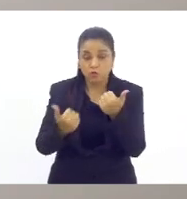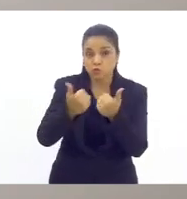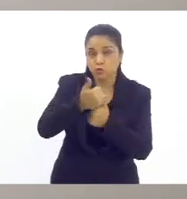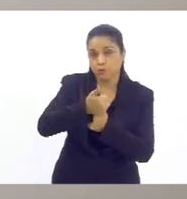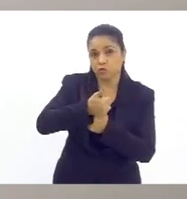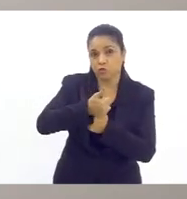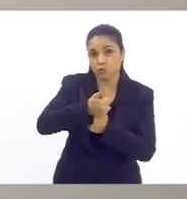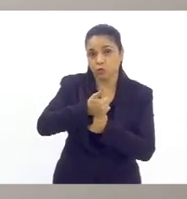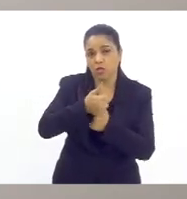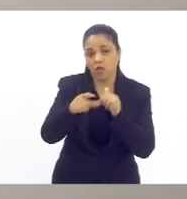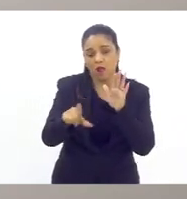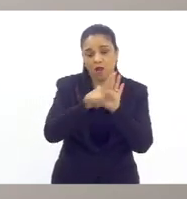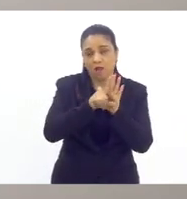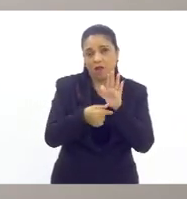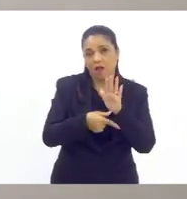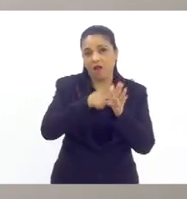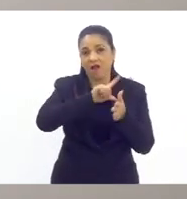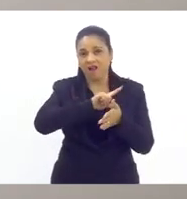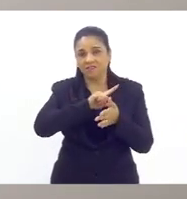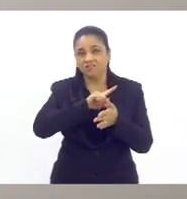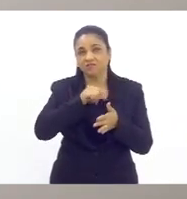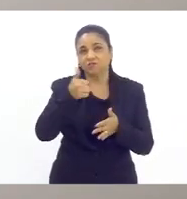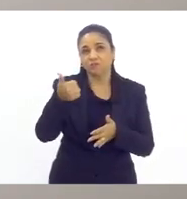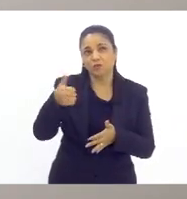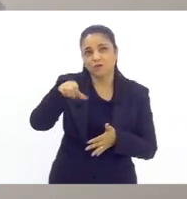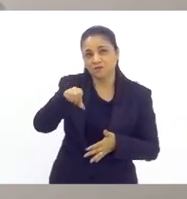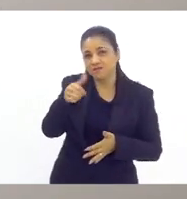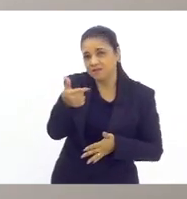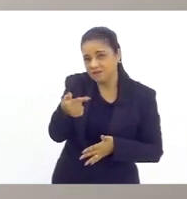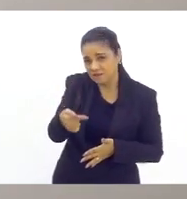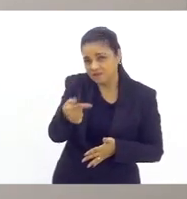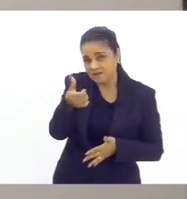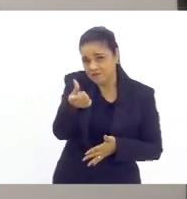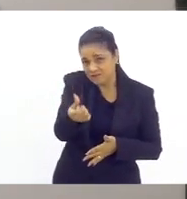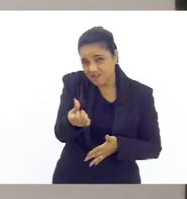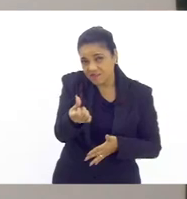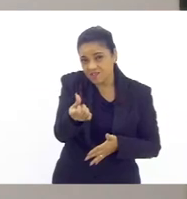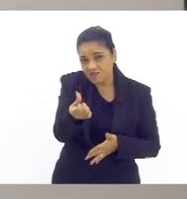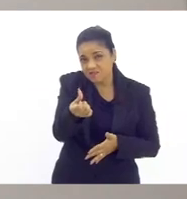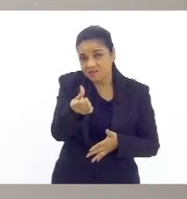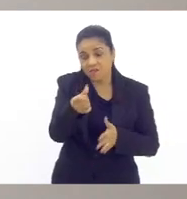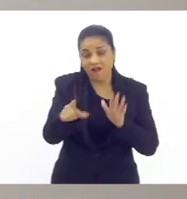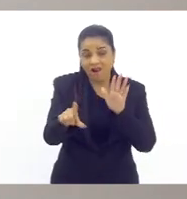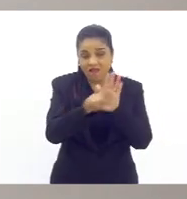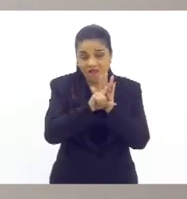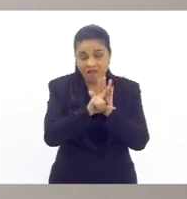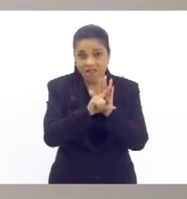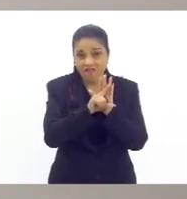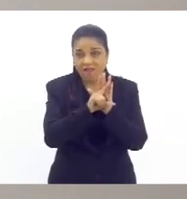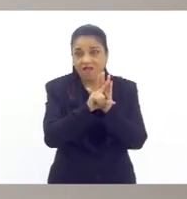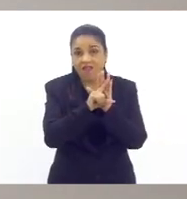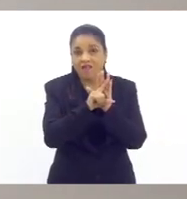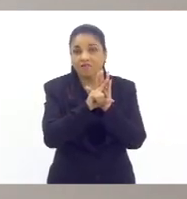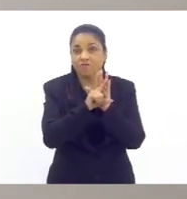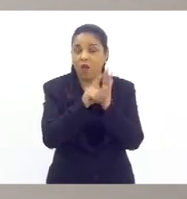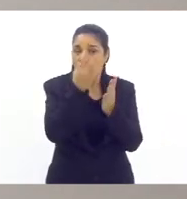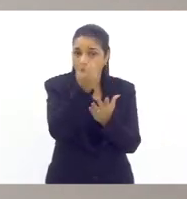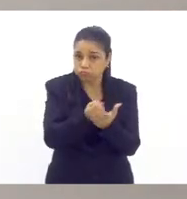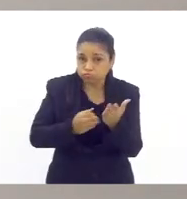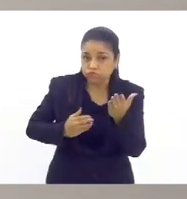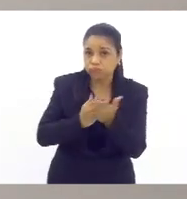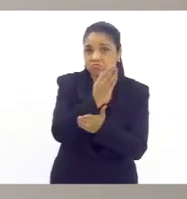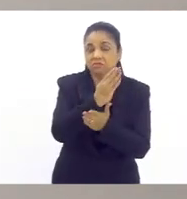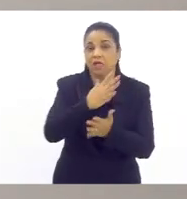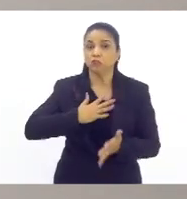a lei anterior na sua integridade que era de 76 ou seja uma lei aprovada na ditadura militar e